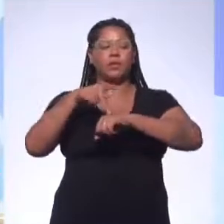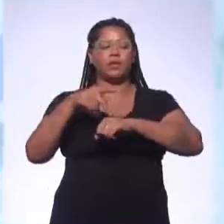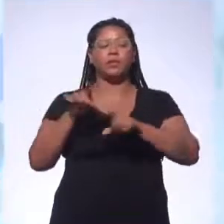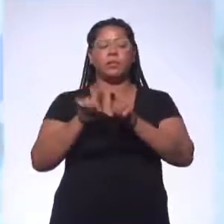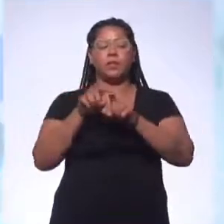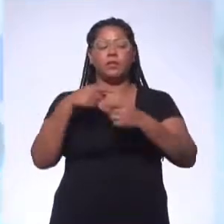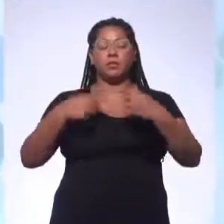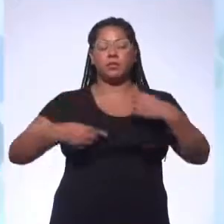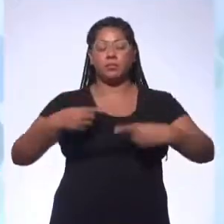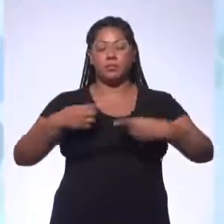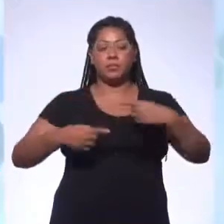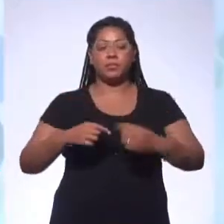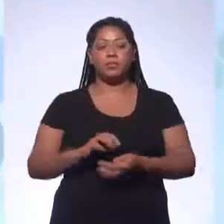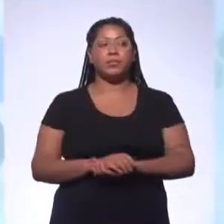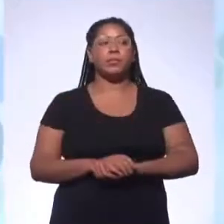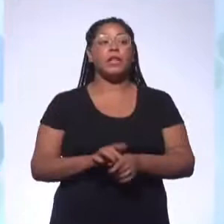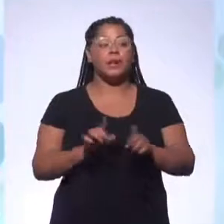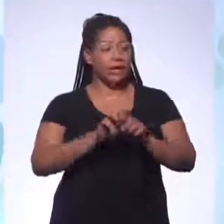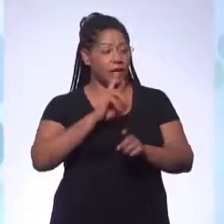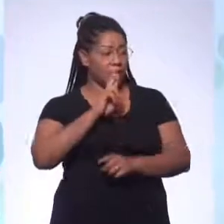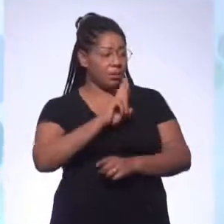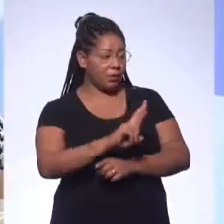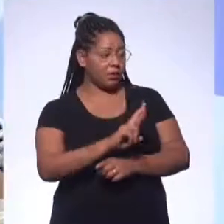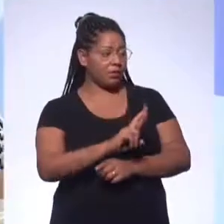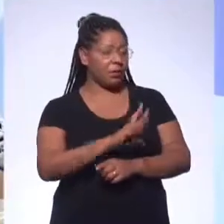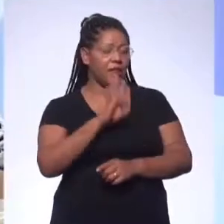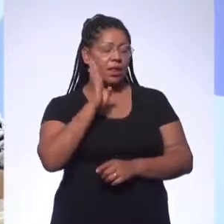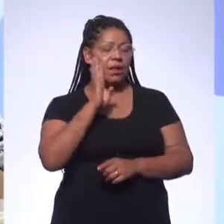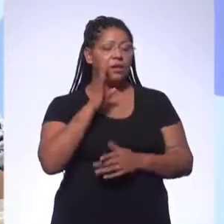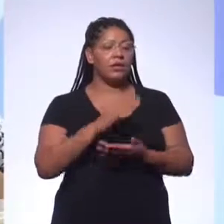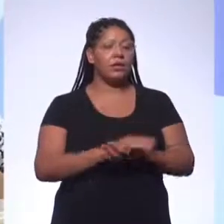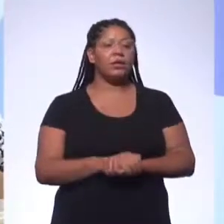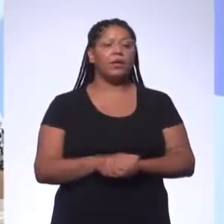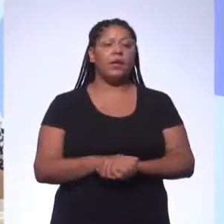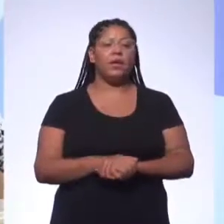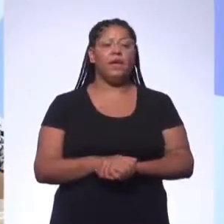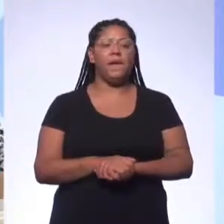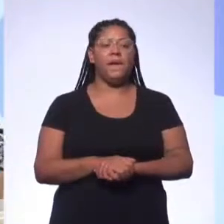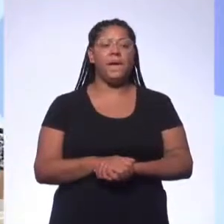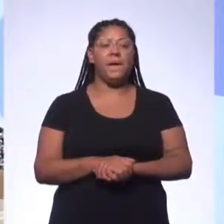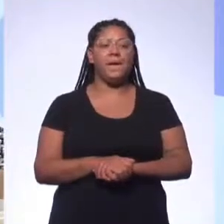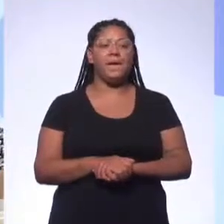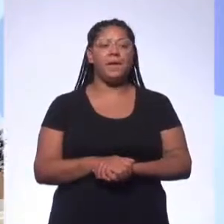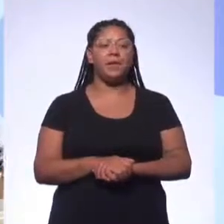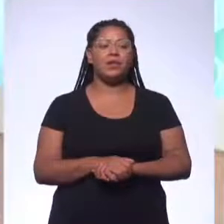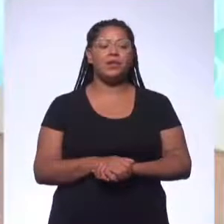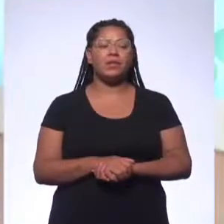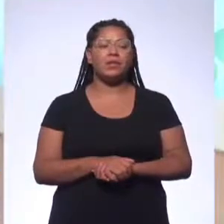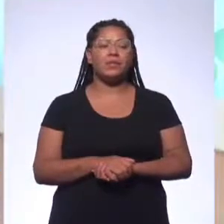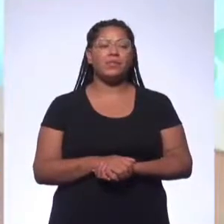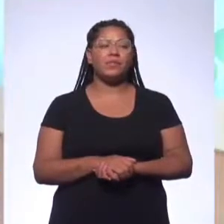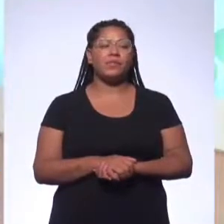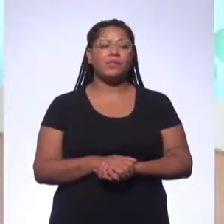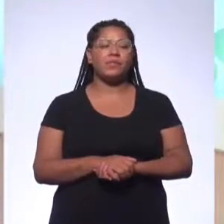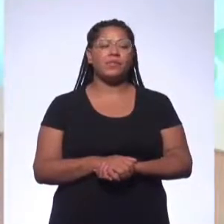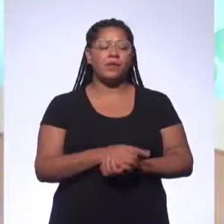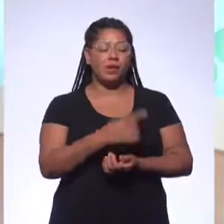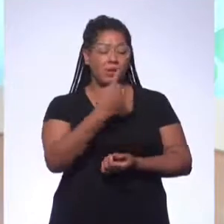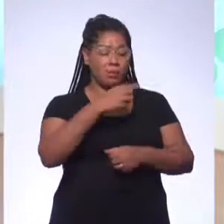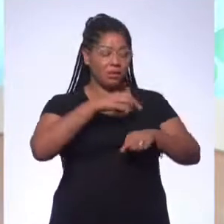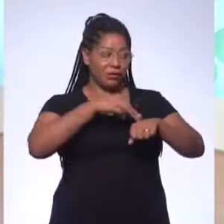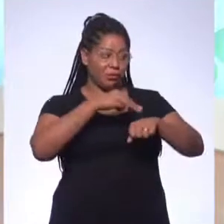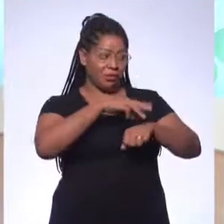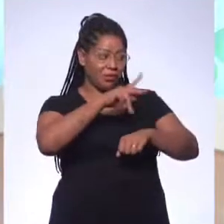que legal. Tem mais alguma resposta aí interessante? Só um minutinho, professor. Isso, vai lá, sem Ó, pressa. o